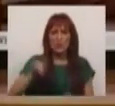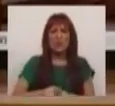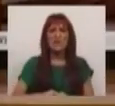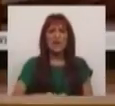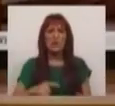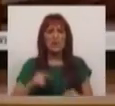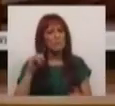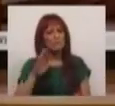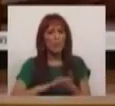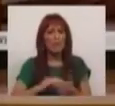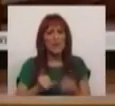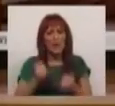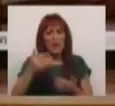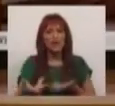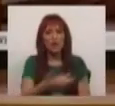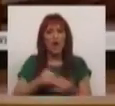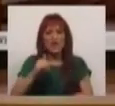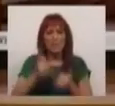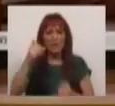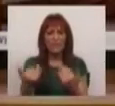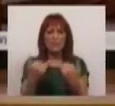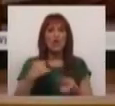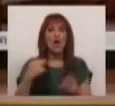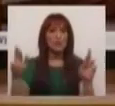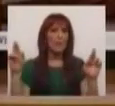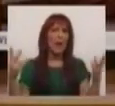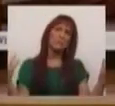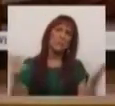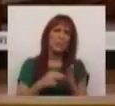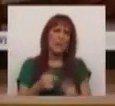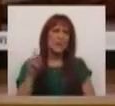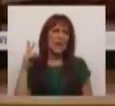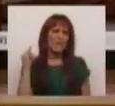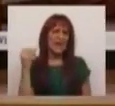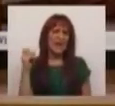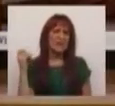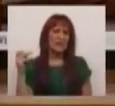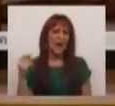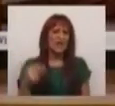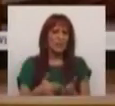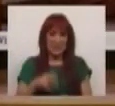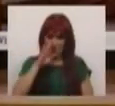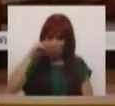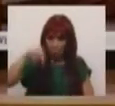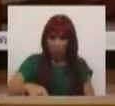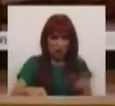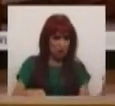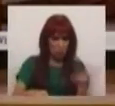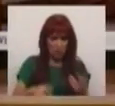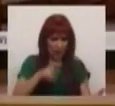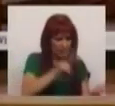troca automática de informações, pelas quais esperamos há pelo menos 2 décadas. Se hoje ambas